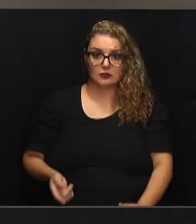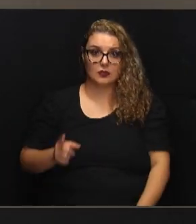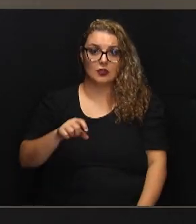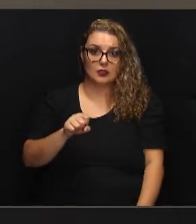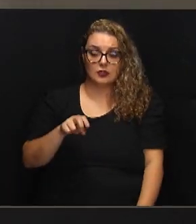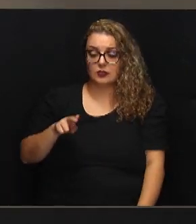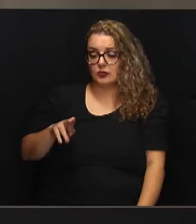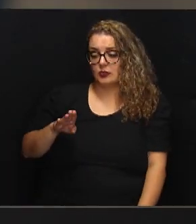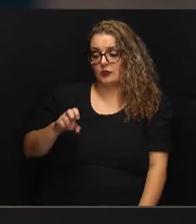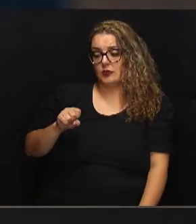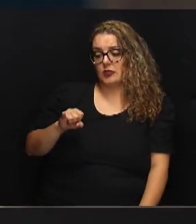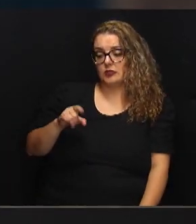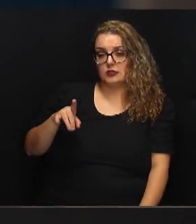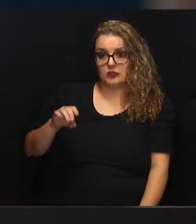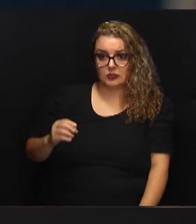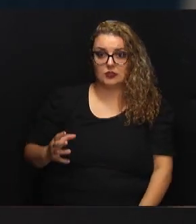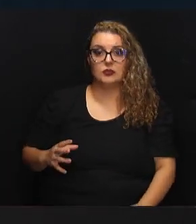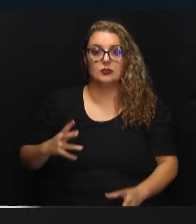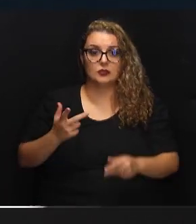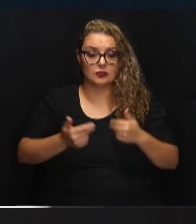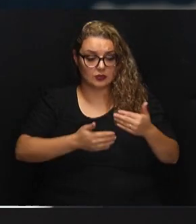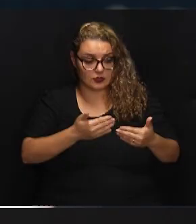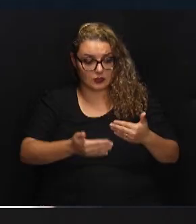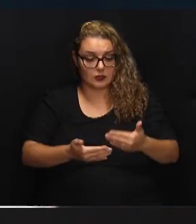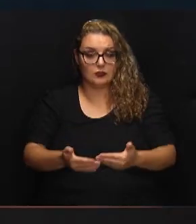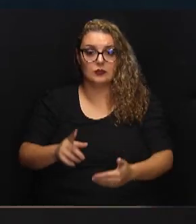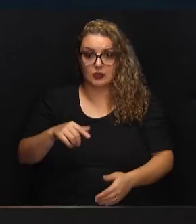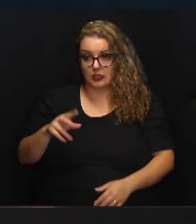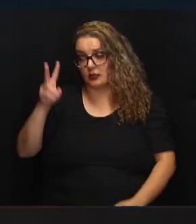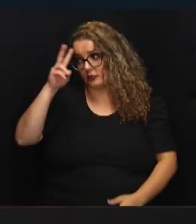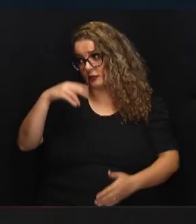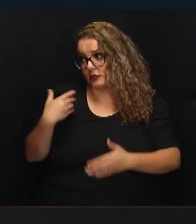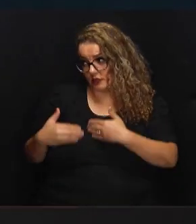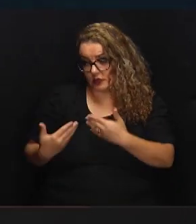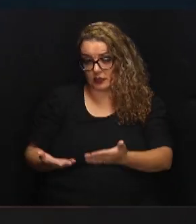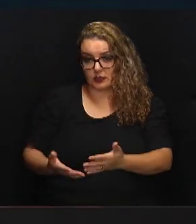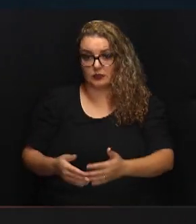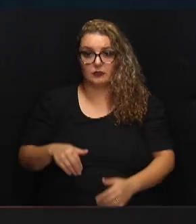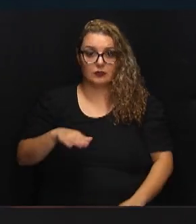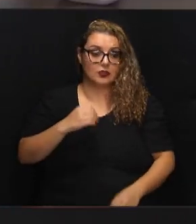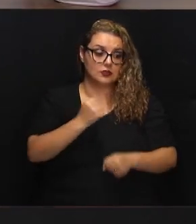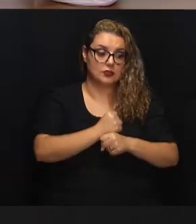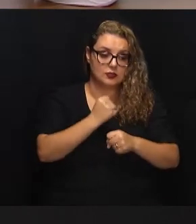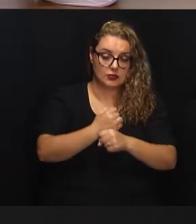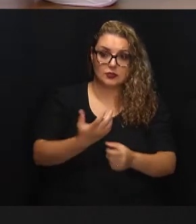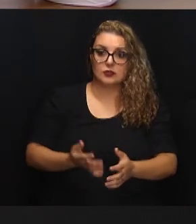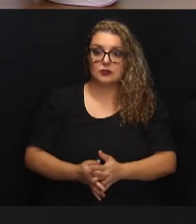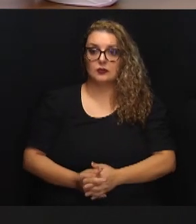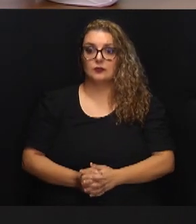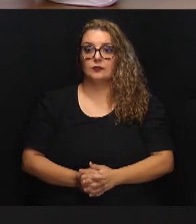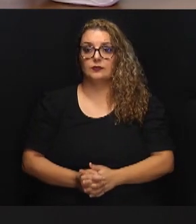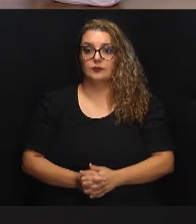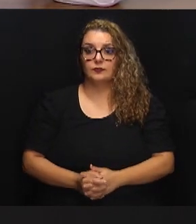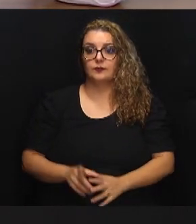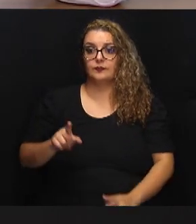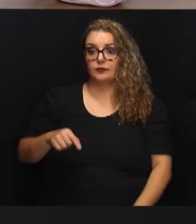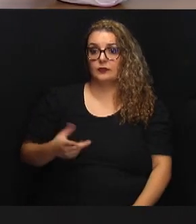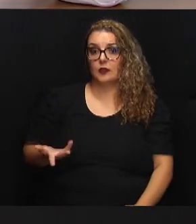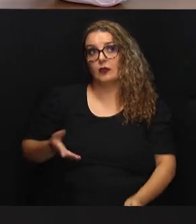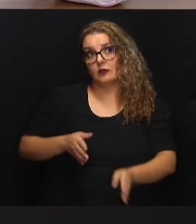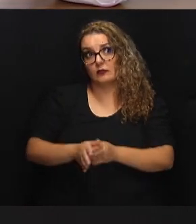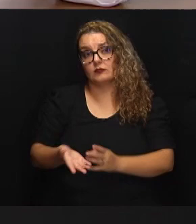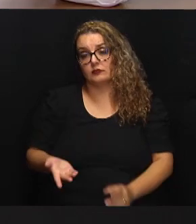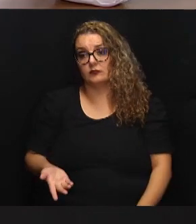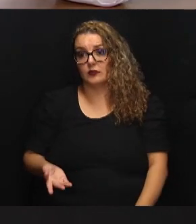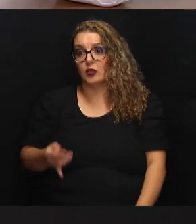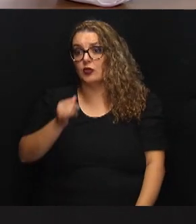toda já um processo que é histórico, né, de anos, né, de décadas. Então, é altamente recomendável. Mas não, vamos